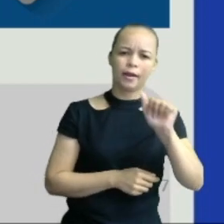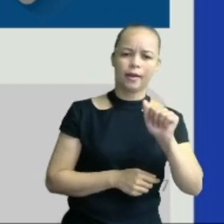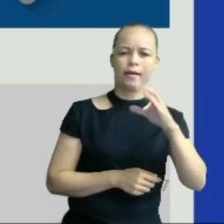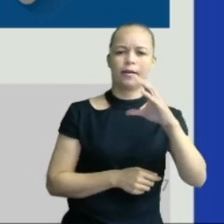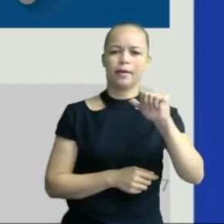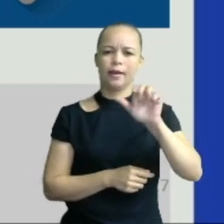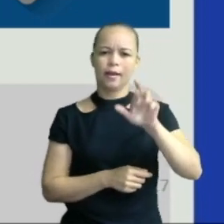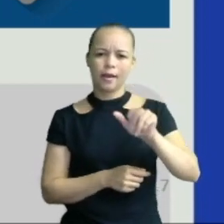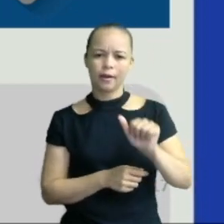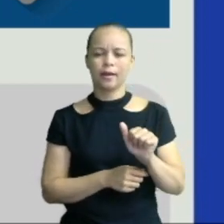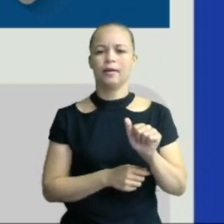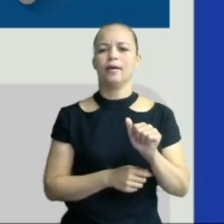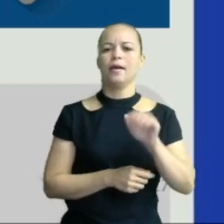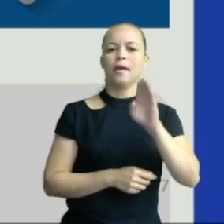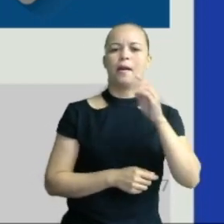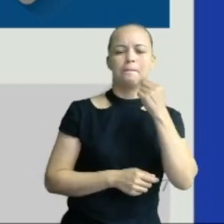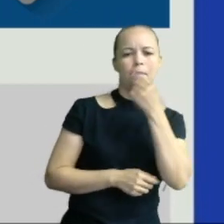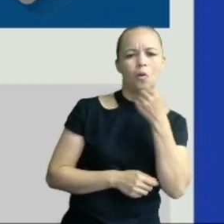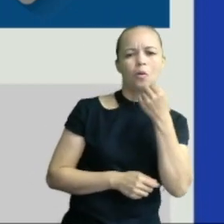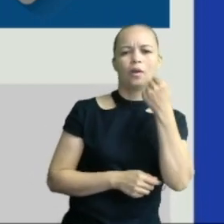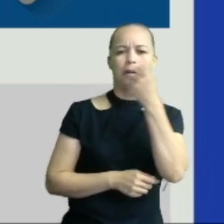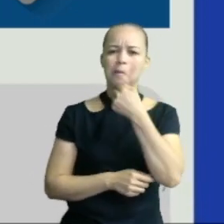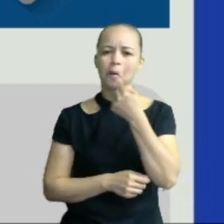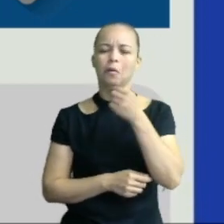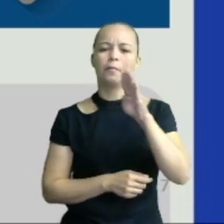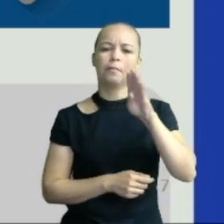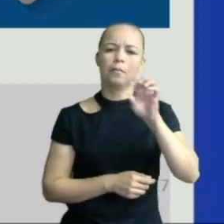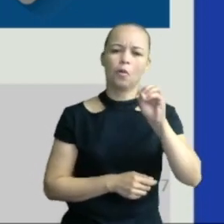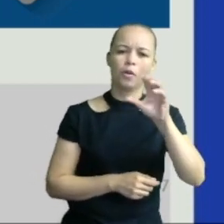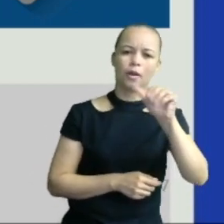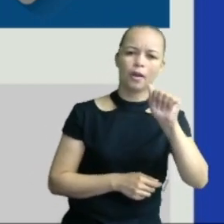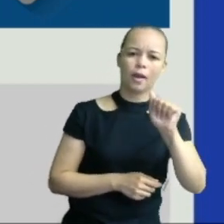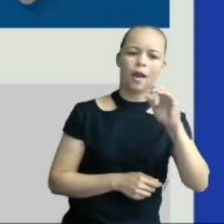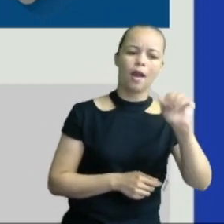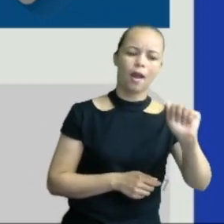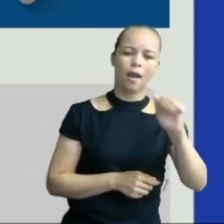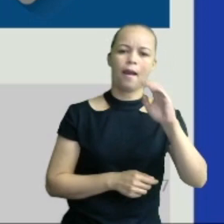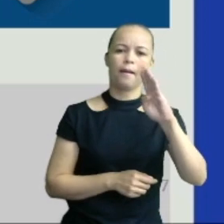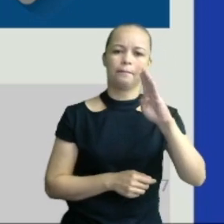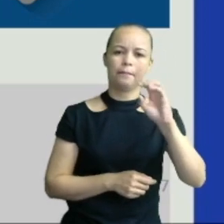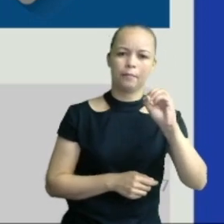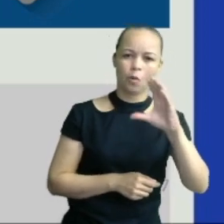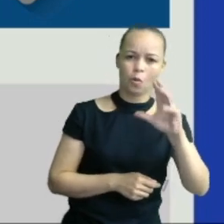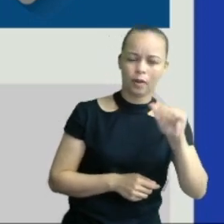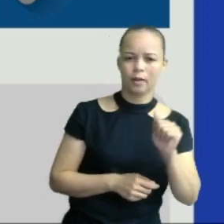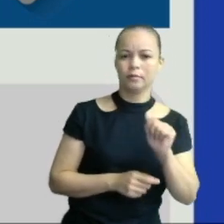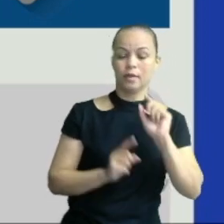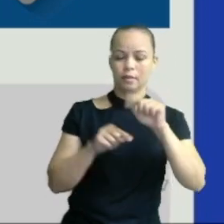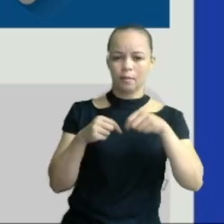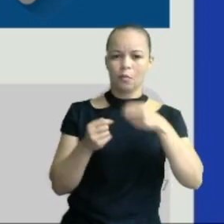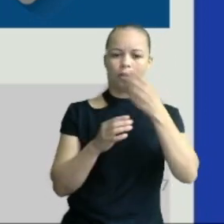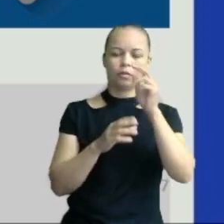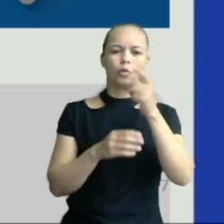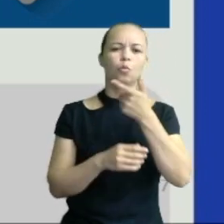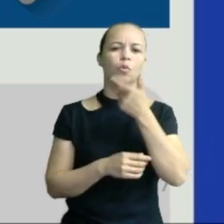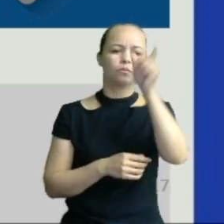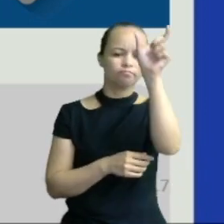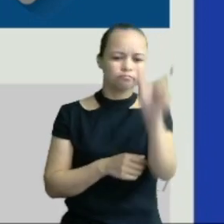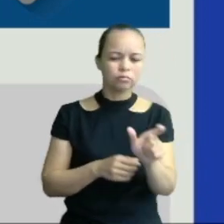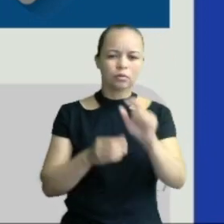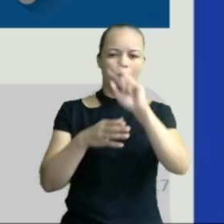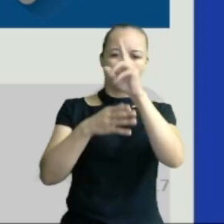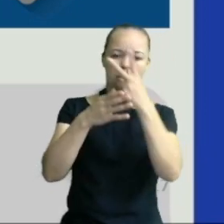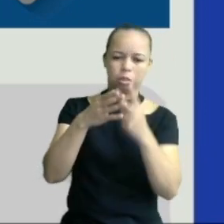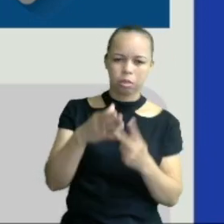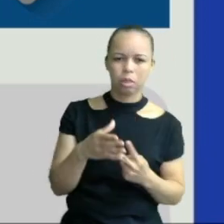boca a boca. Vamos lá? Um exemplo. Depois do afogamento, foi preciso fazer uma respiração boca a boca. Nesse caso,